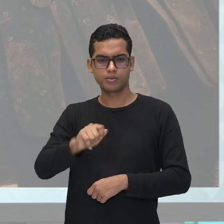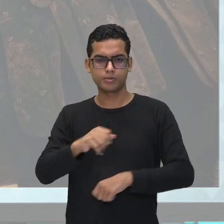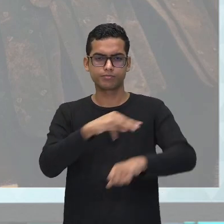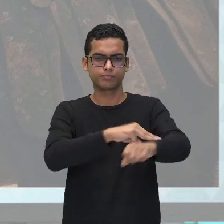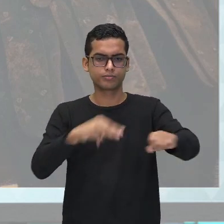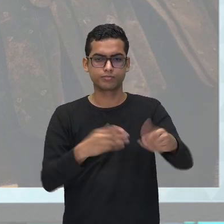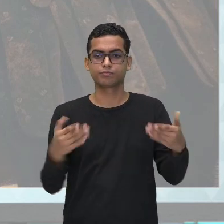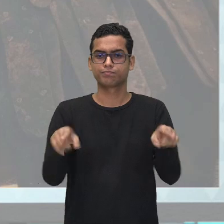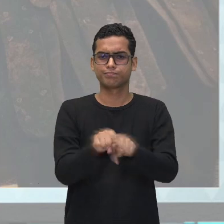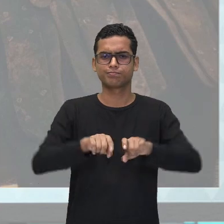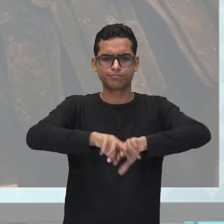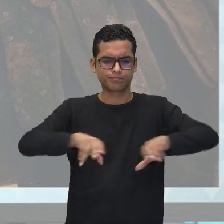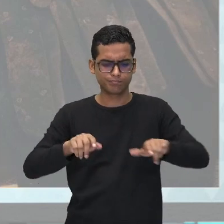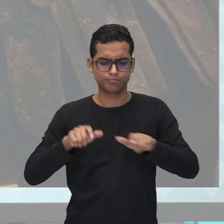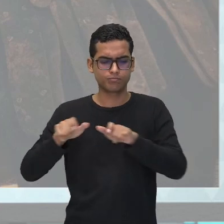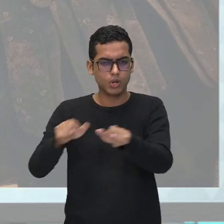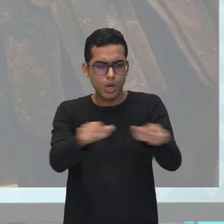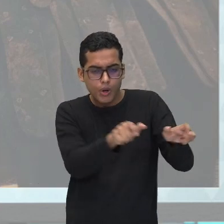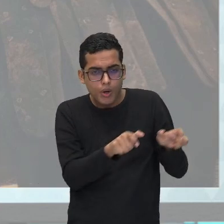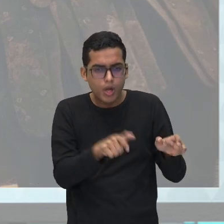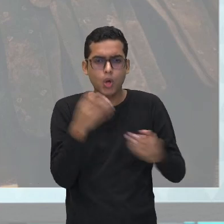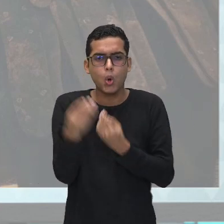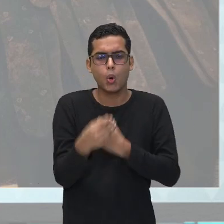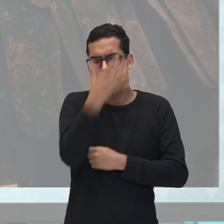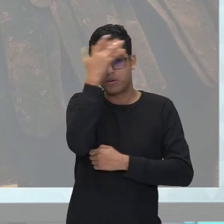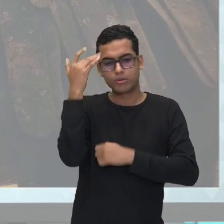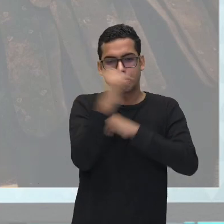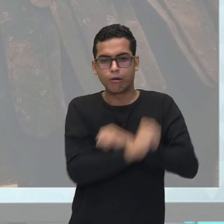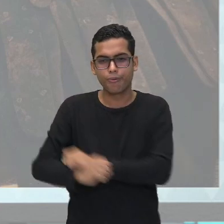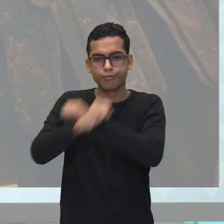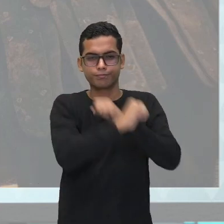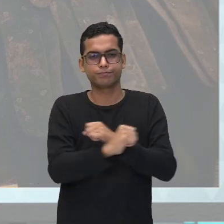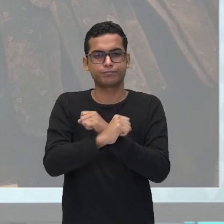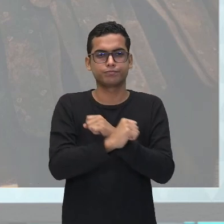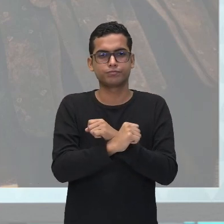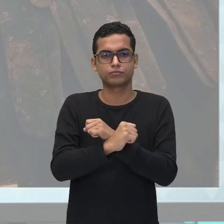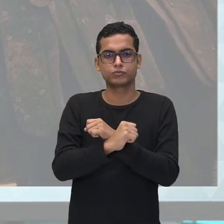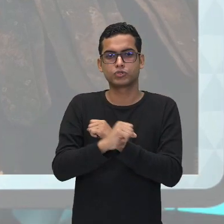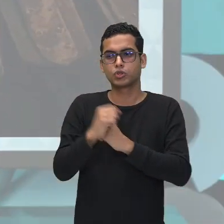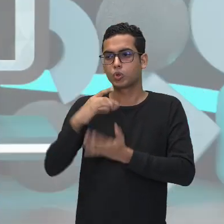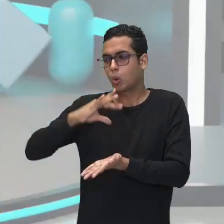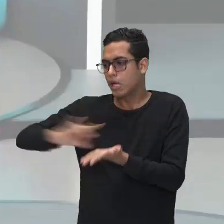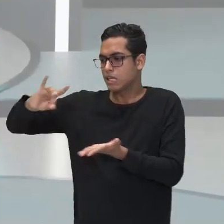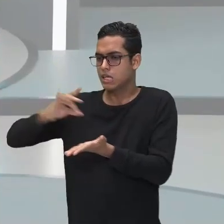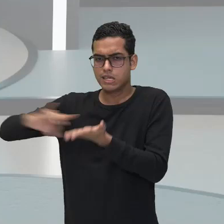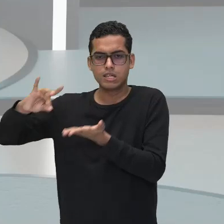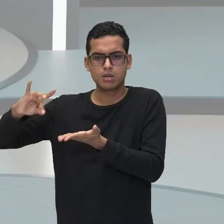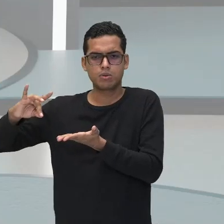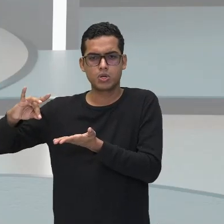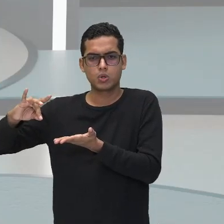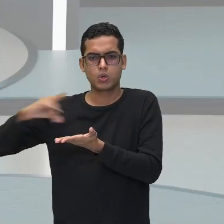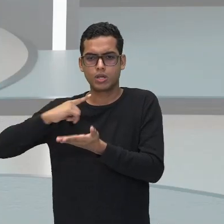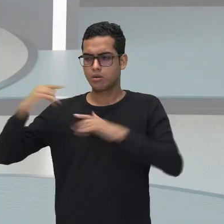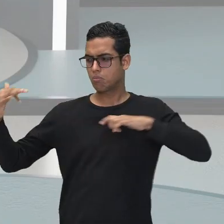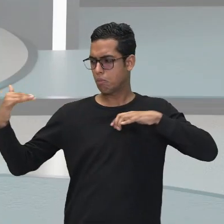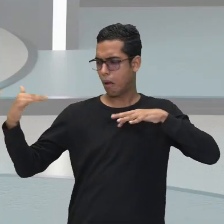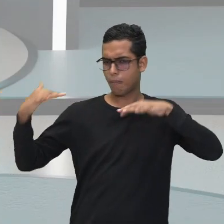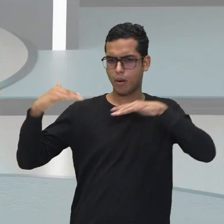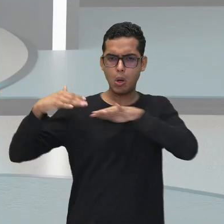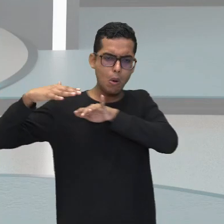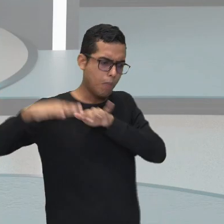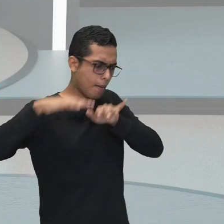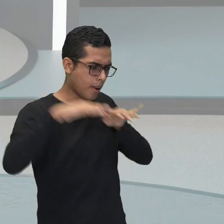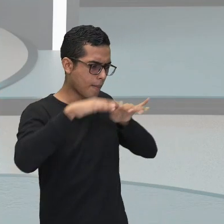Porque como eles se defenderiam, né, de ataques inimigos? Como que eles conquistariam novos